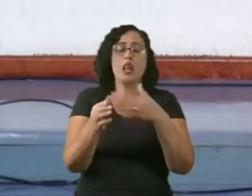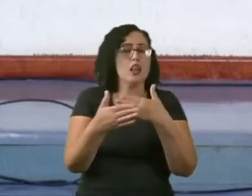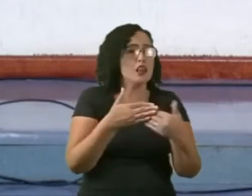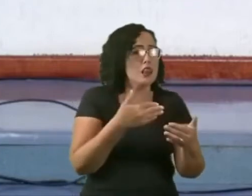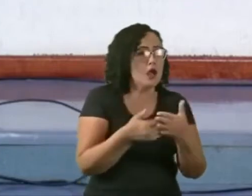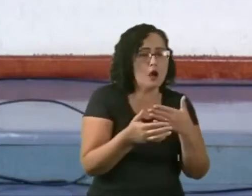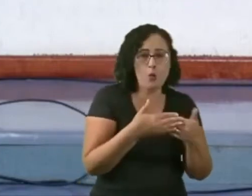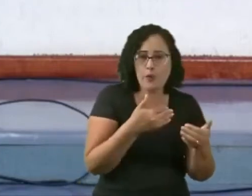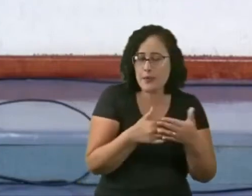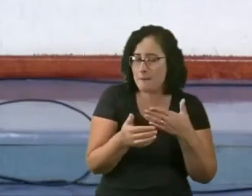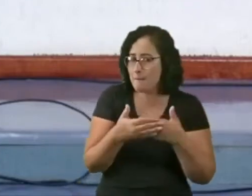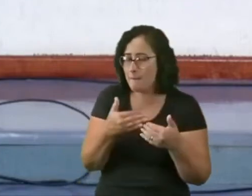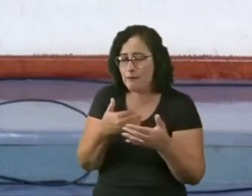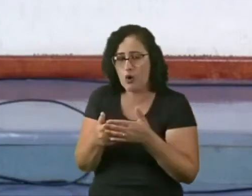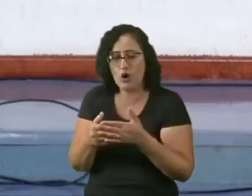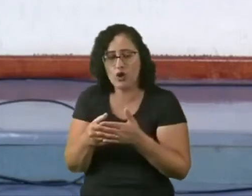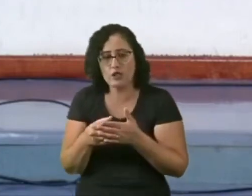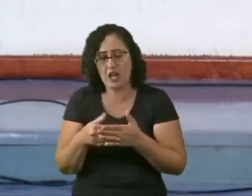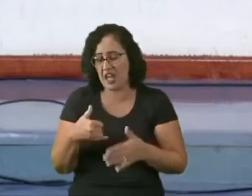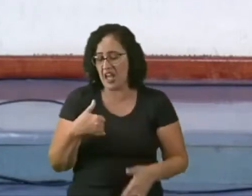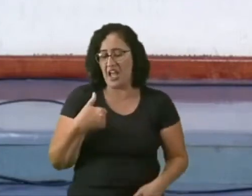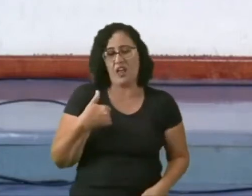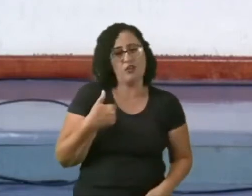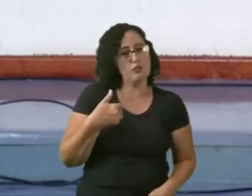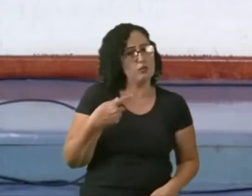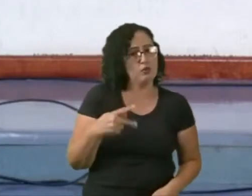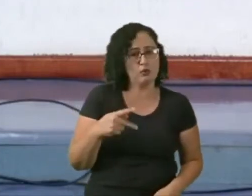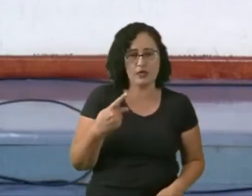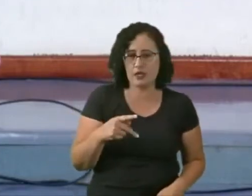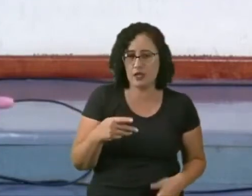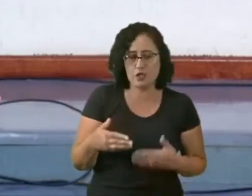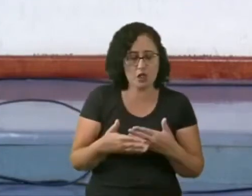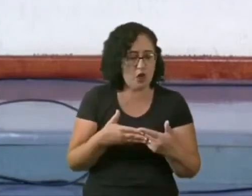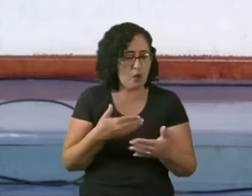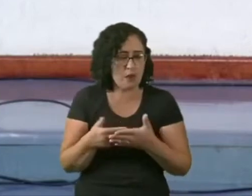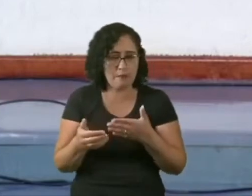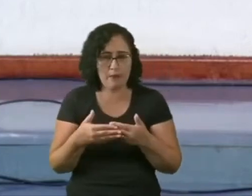deserto, na tempestade, mesmo em queda,